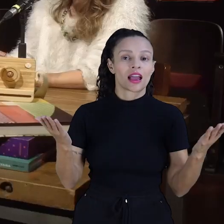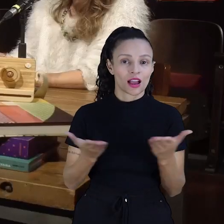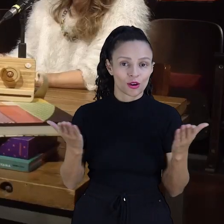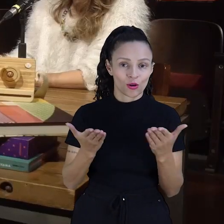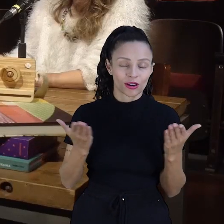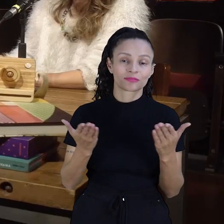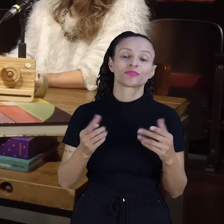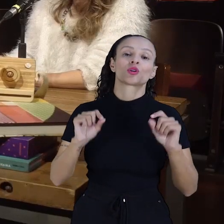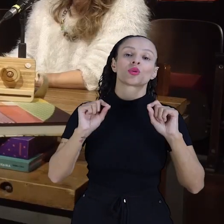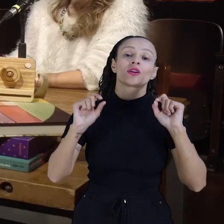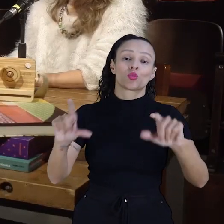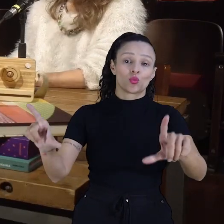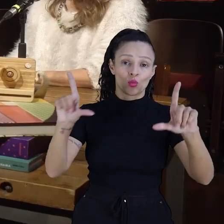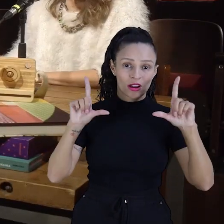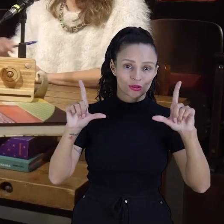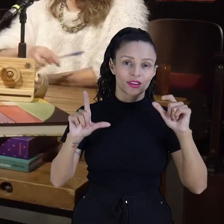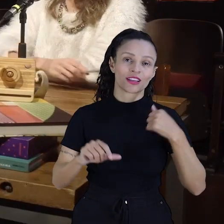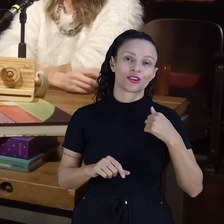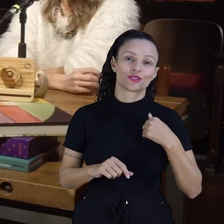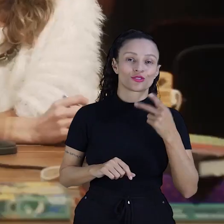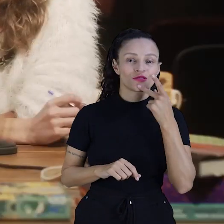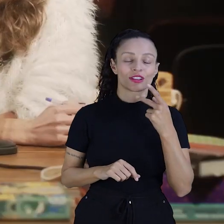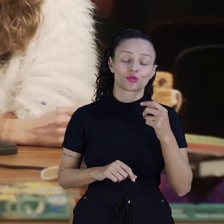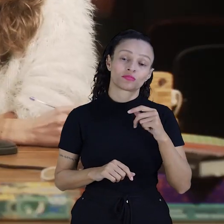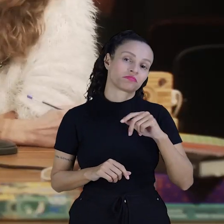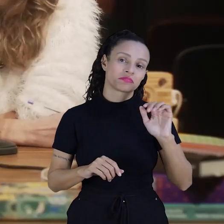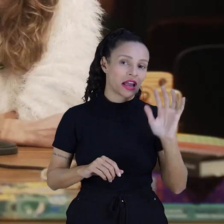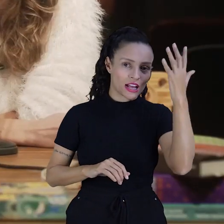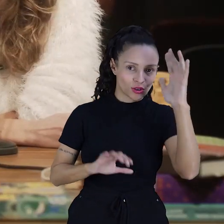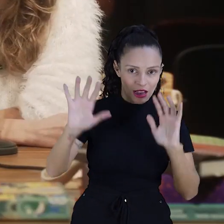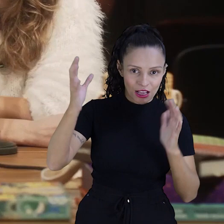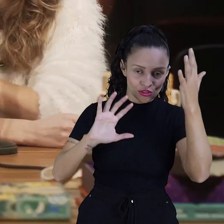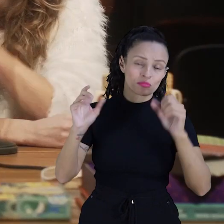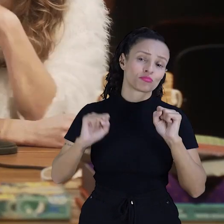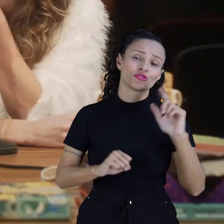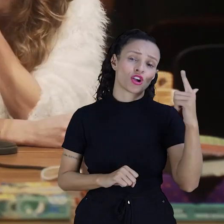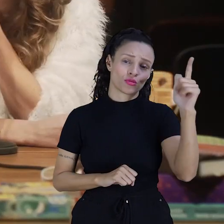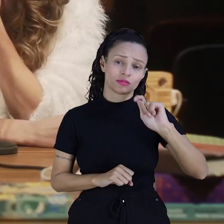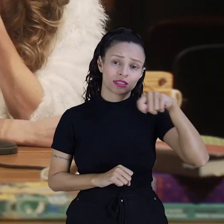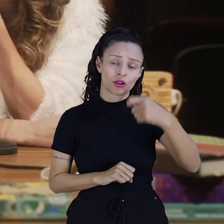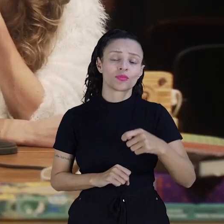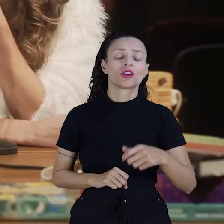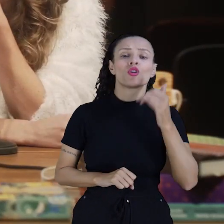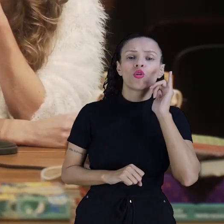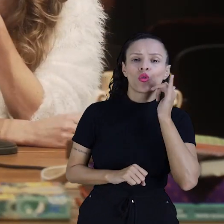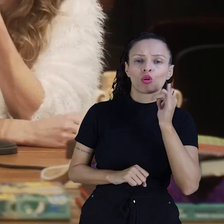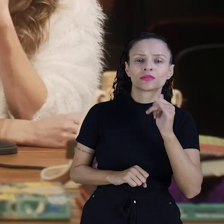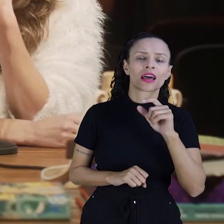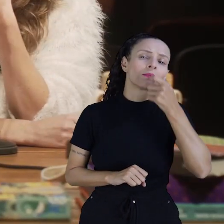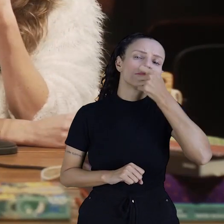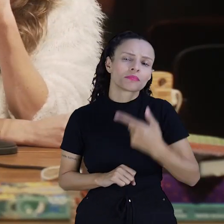Agora a gente vai para um quadro que eu tô chamando de Casos e Acasos, mas podia ter outro nome também, que a gente vai contar aqui